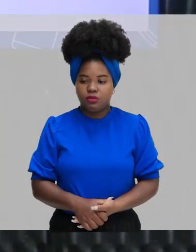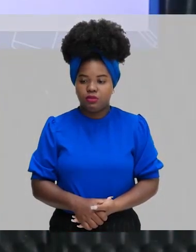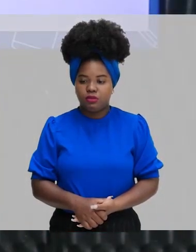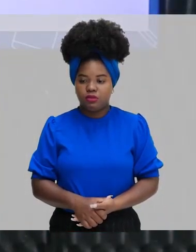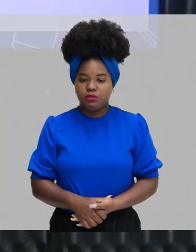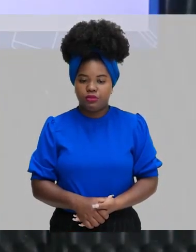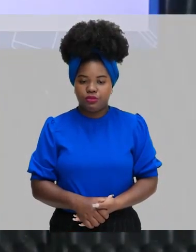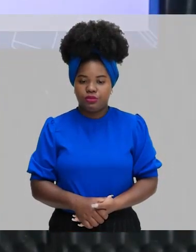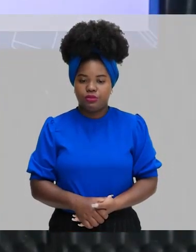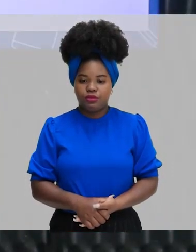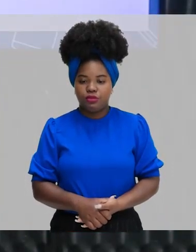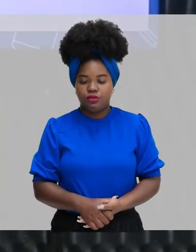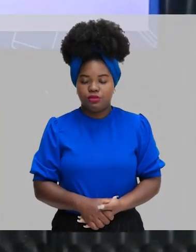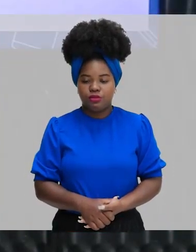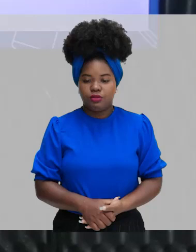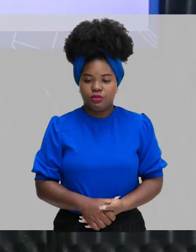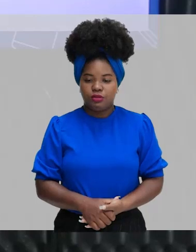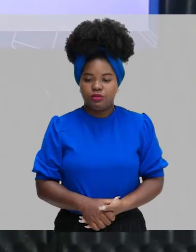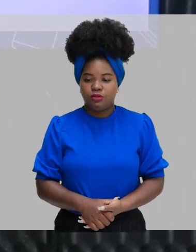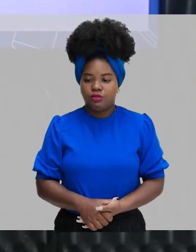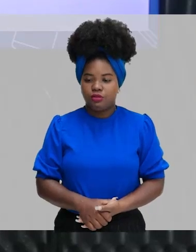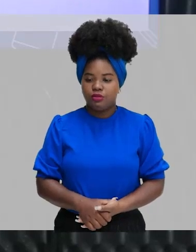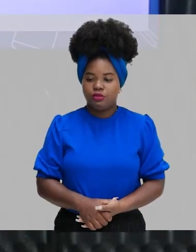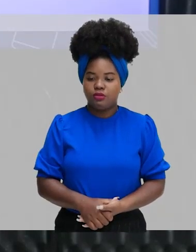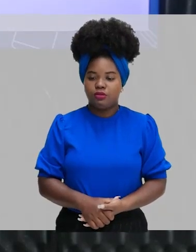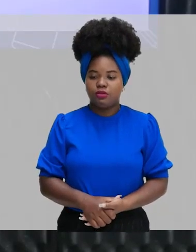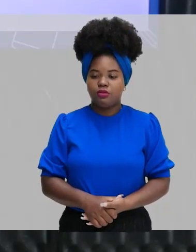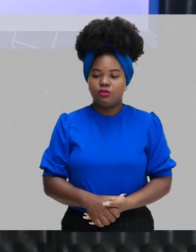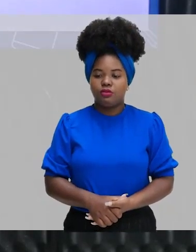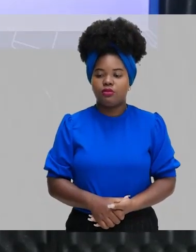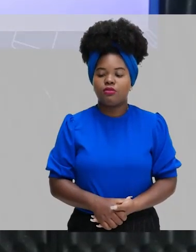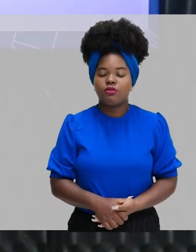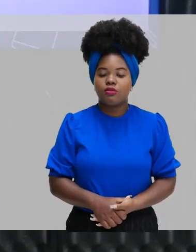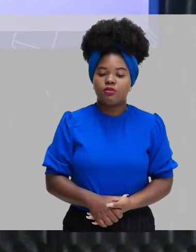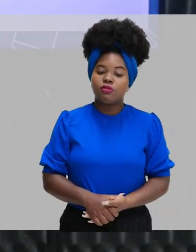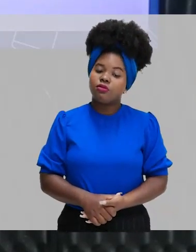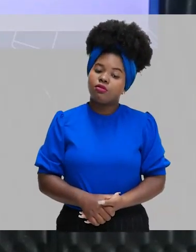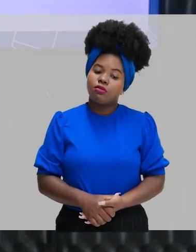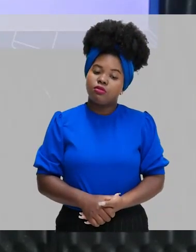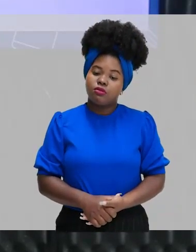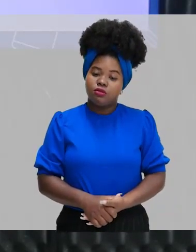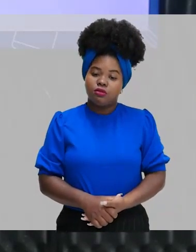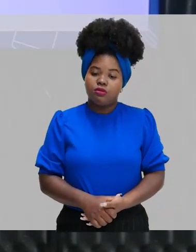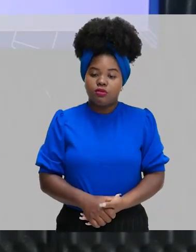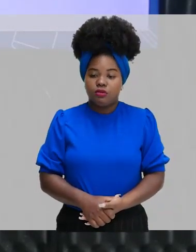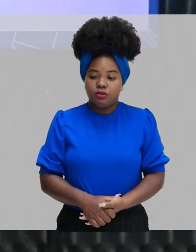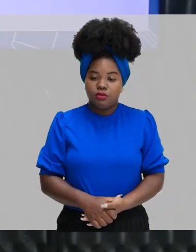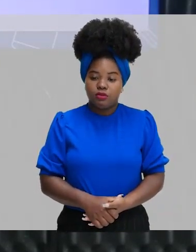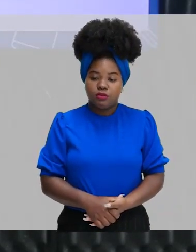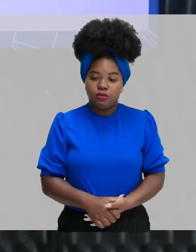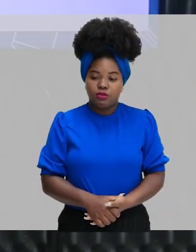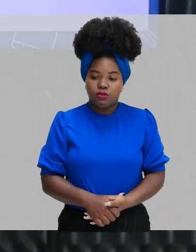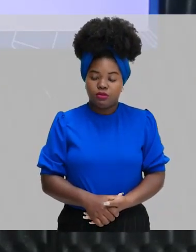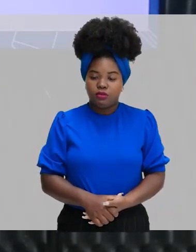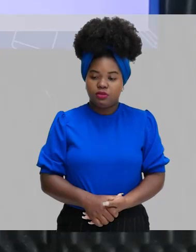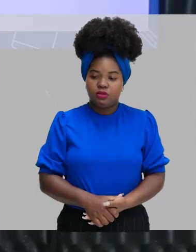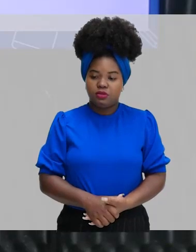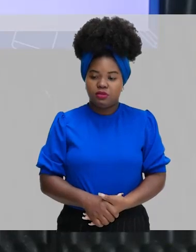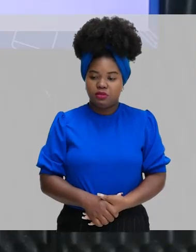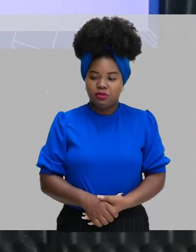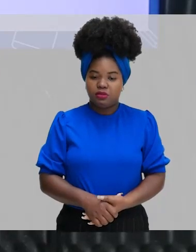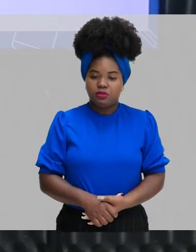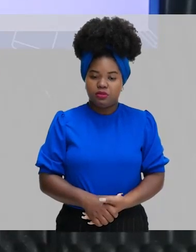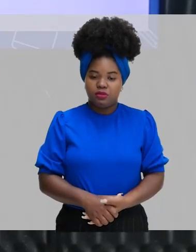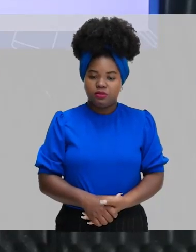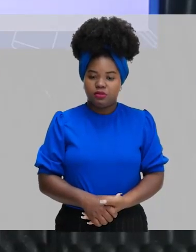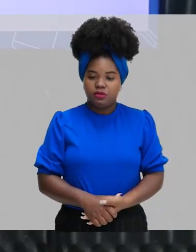minutos por grama após a morte a quantidade de carbono 14 se reduz pela metade a cada